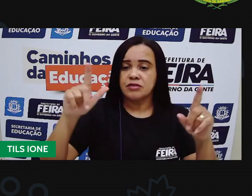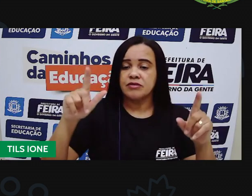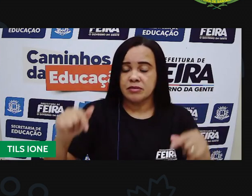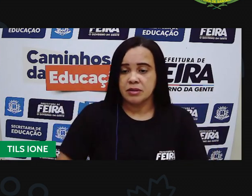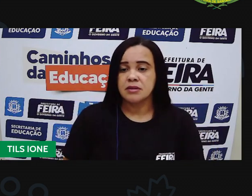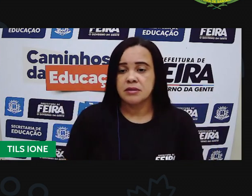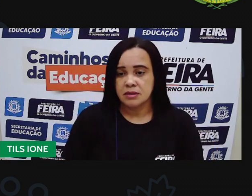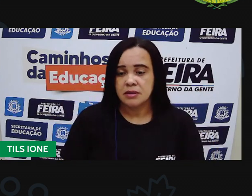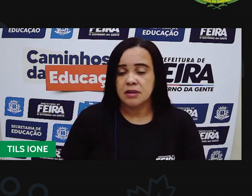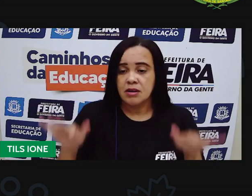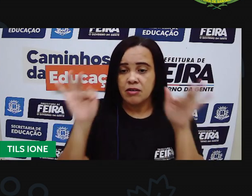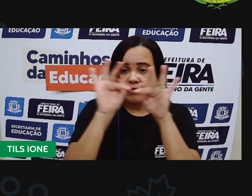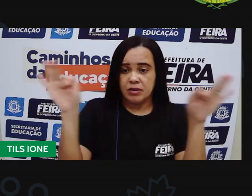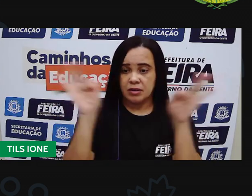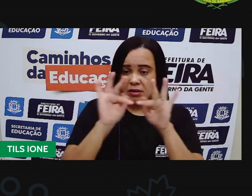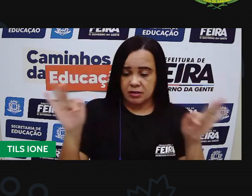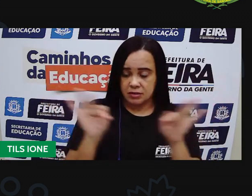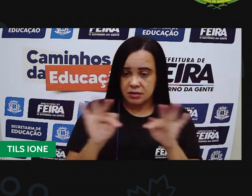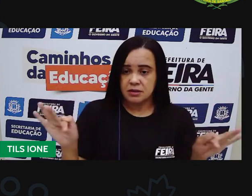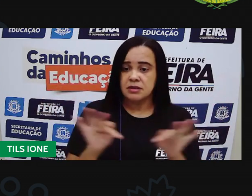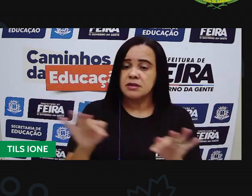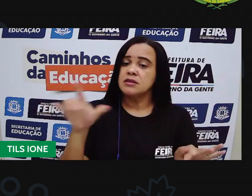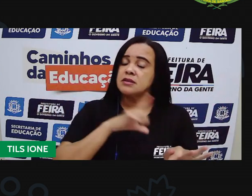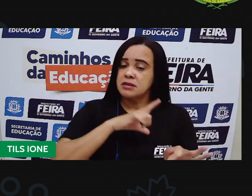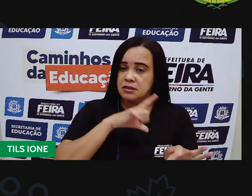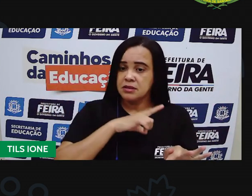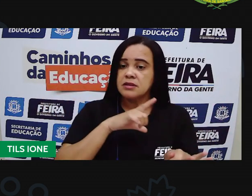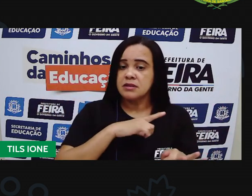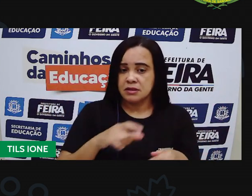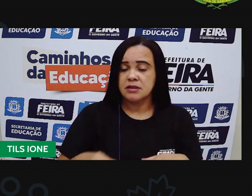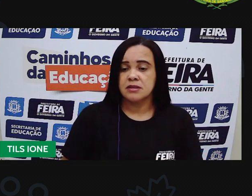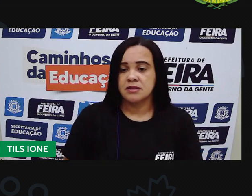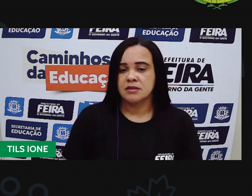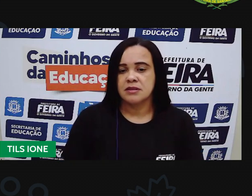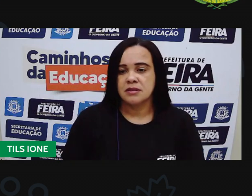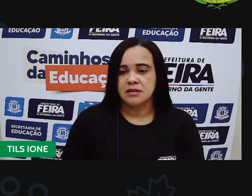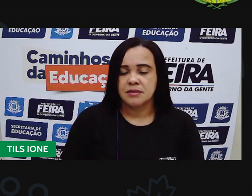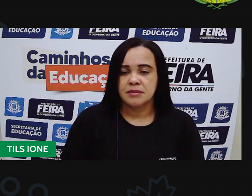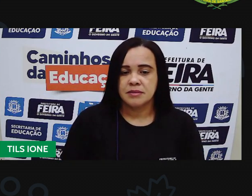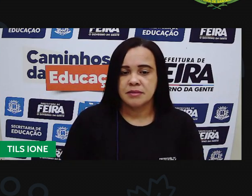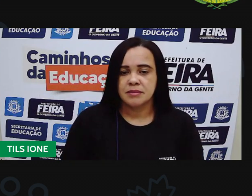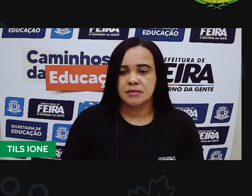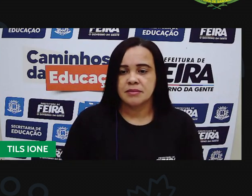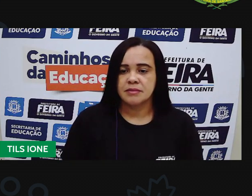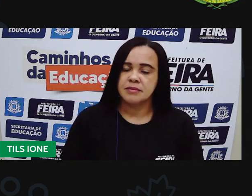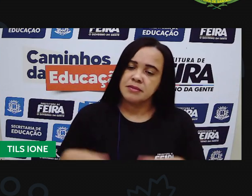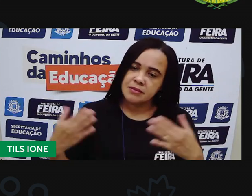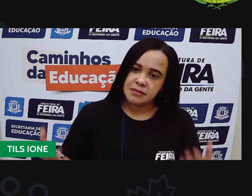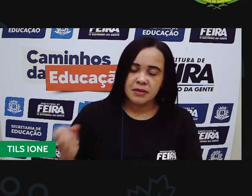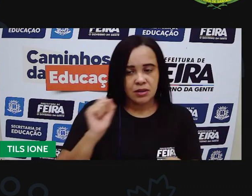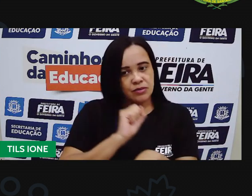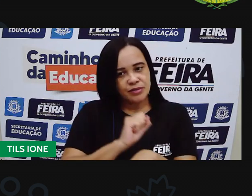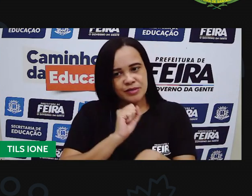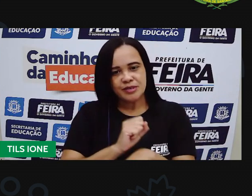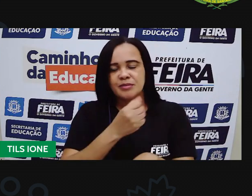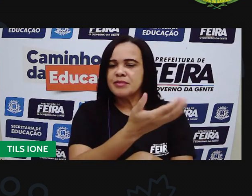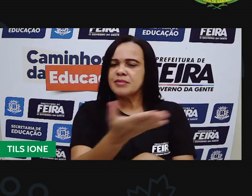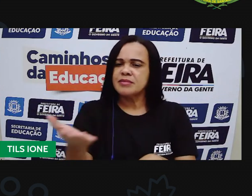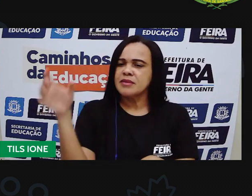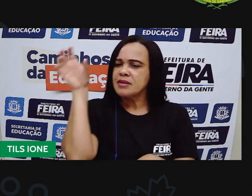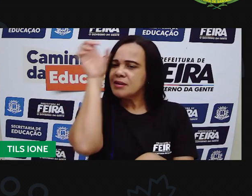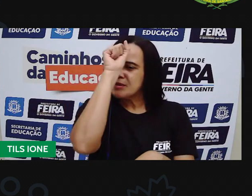frase, vendo ali como é que é composta aquela frase. Eu espero que você tenha aprendido bastante com a nossa